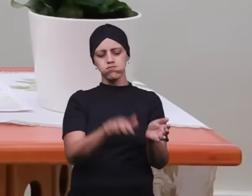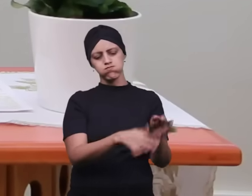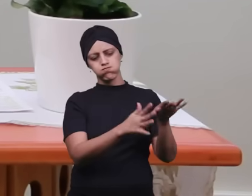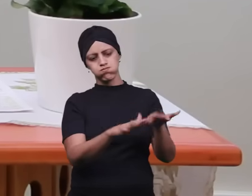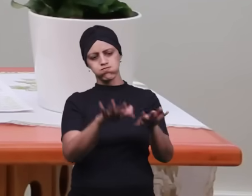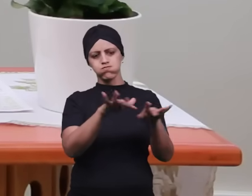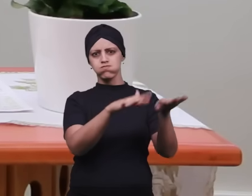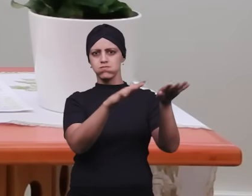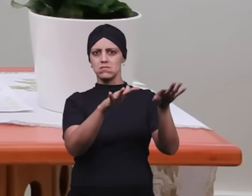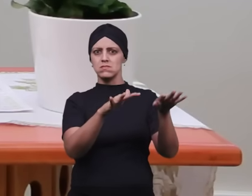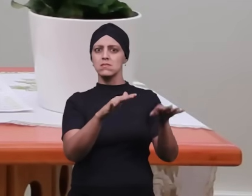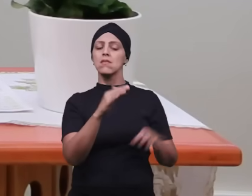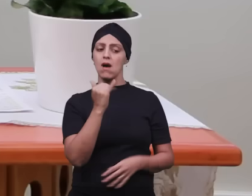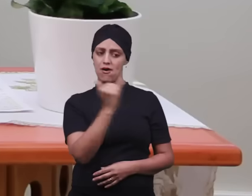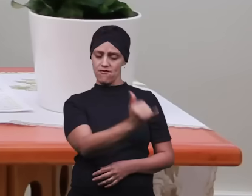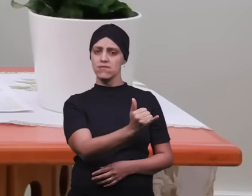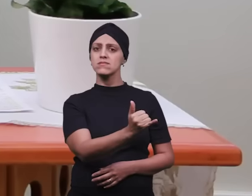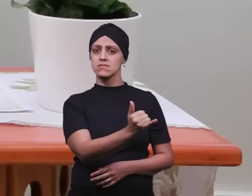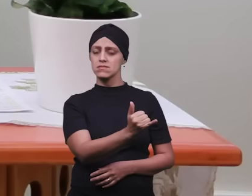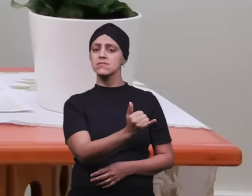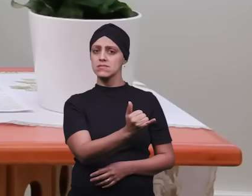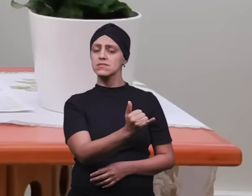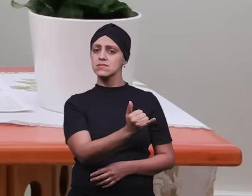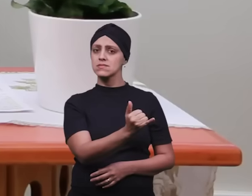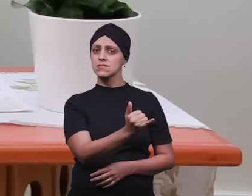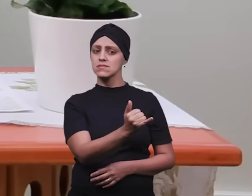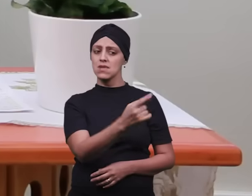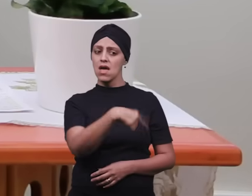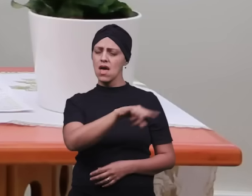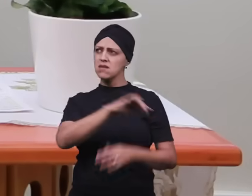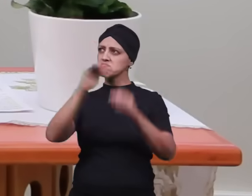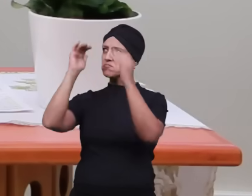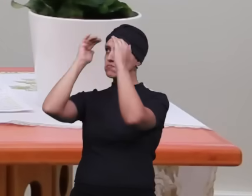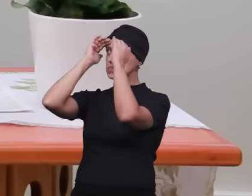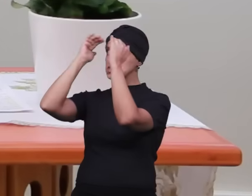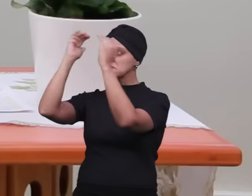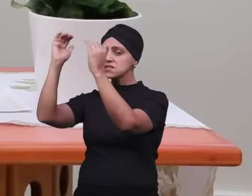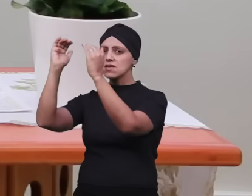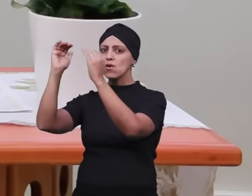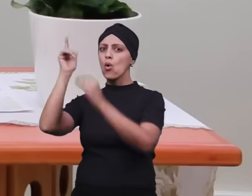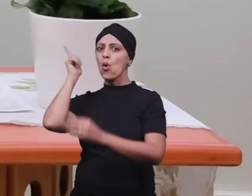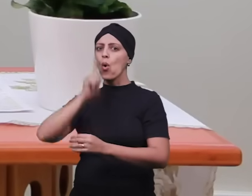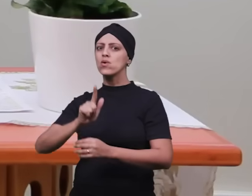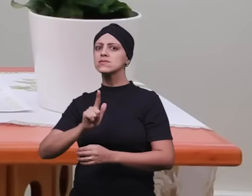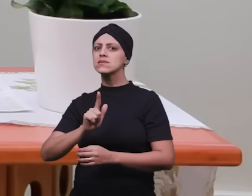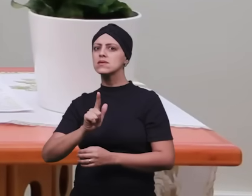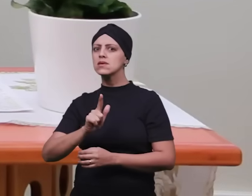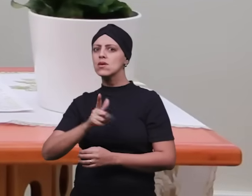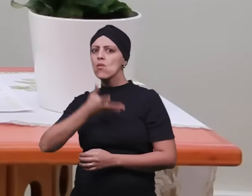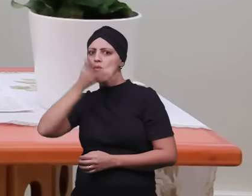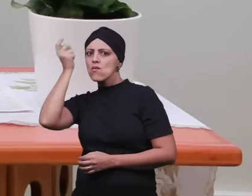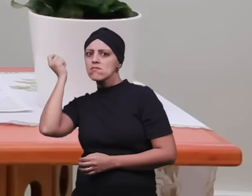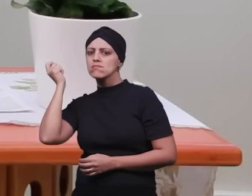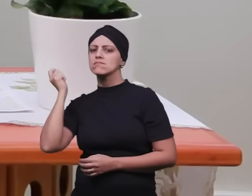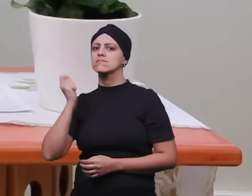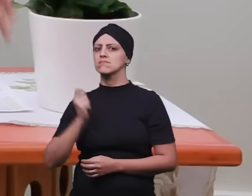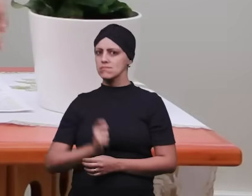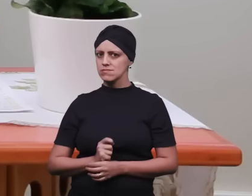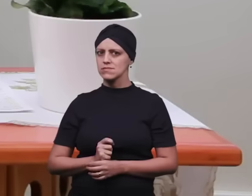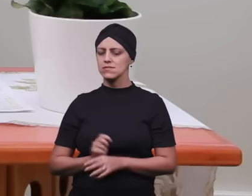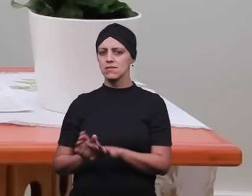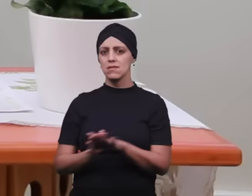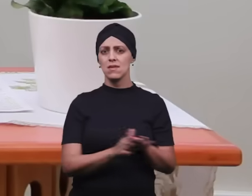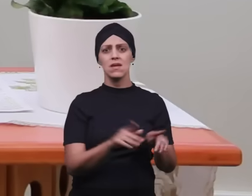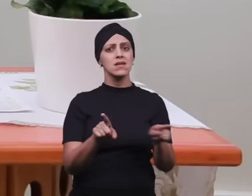do Senhor. Ali foi um aviso. Os que ouviram, atenderam, escaparam. Depois nós vamos ver ainda no